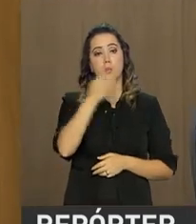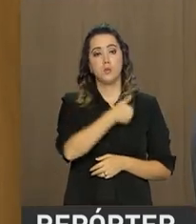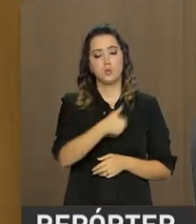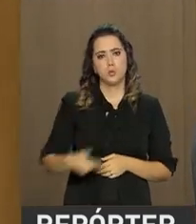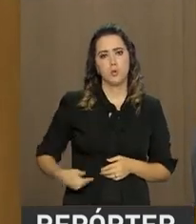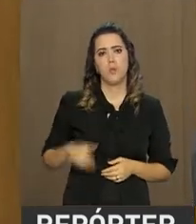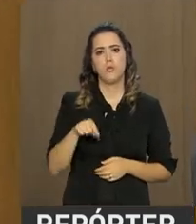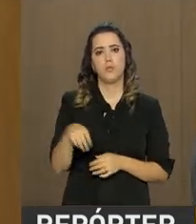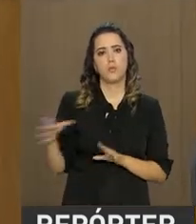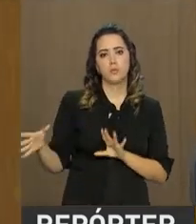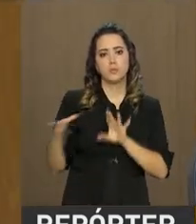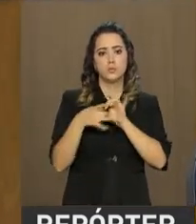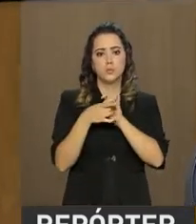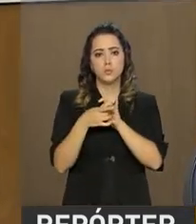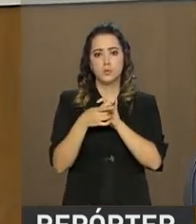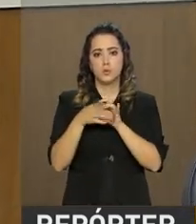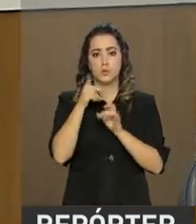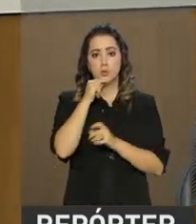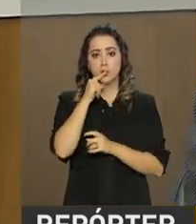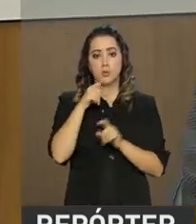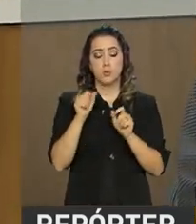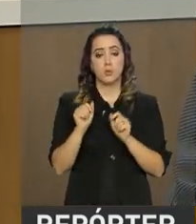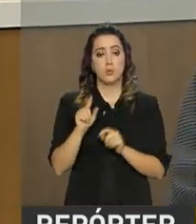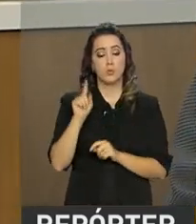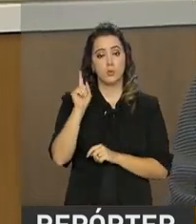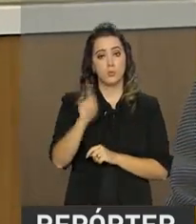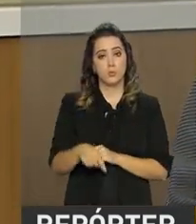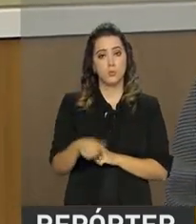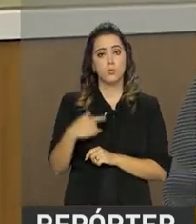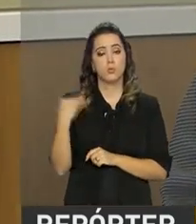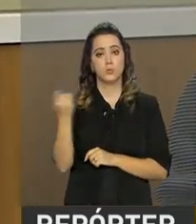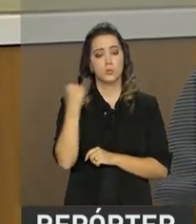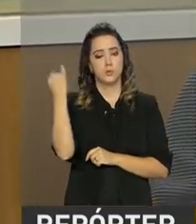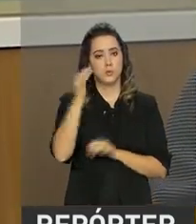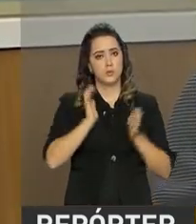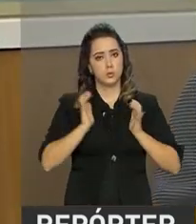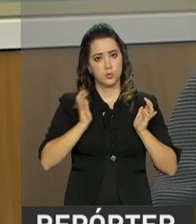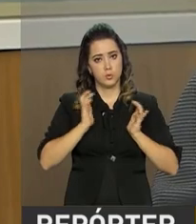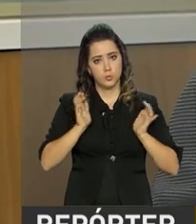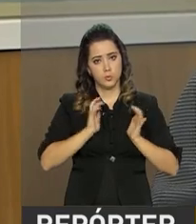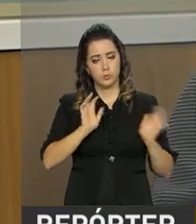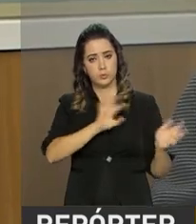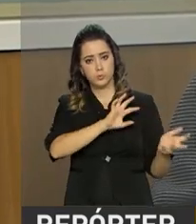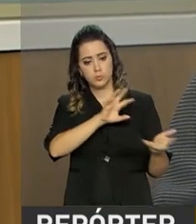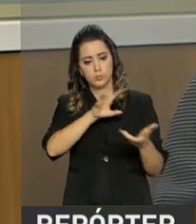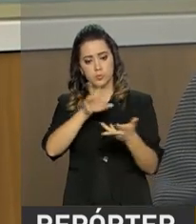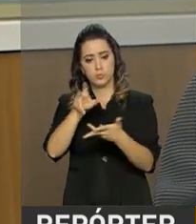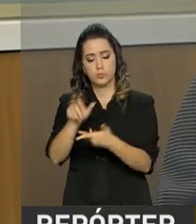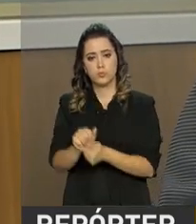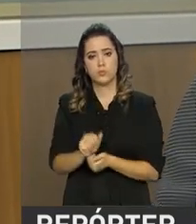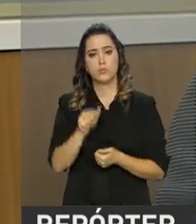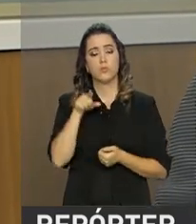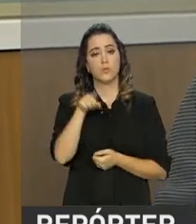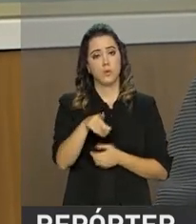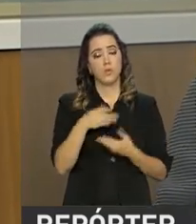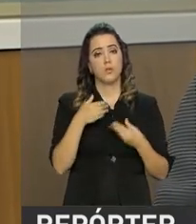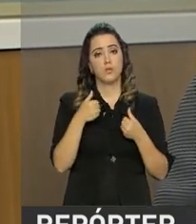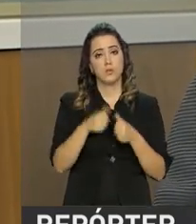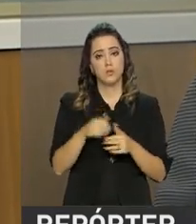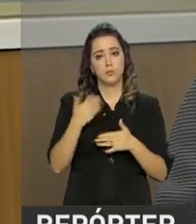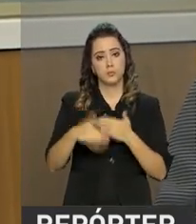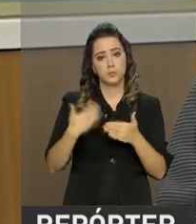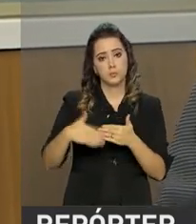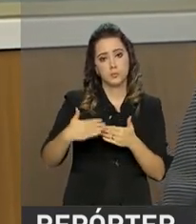ela incorpora a questão da água como um grande patrimônio da população e que isso então vai